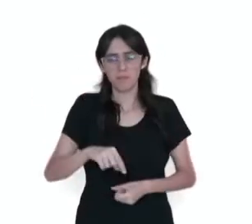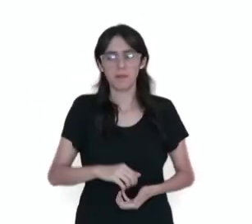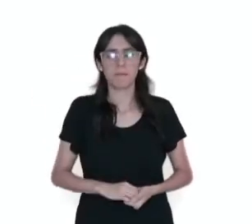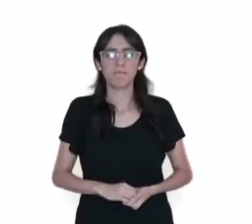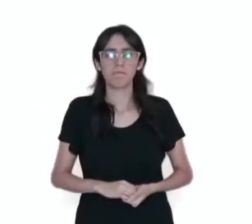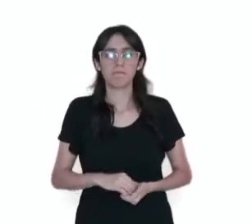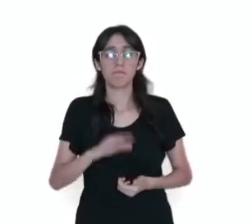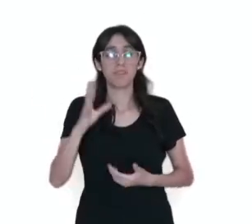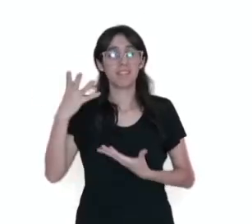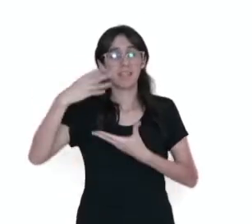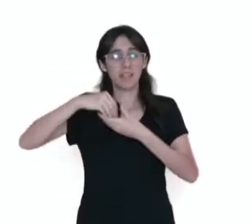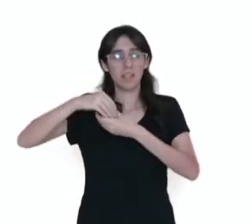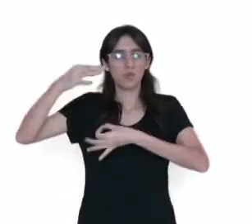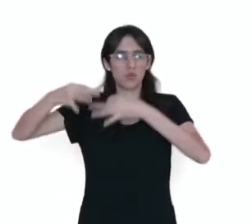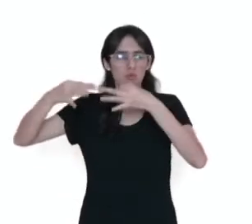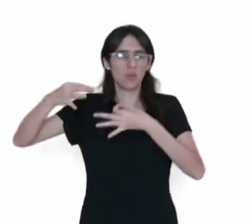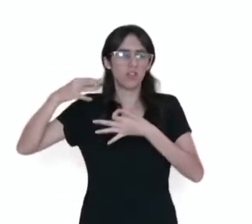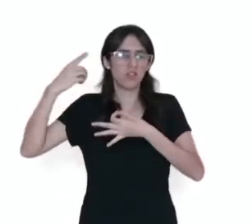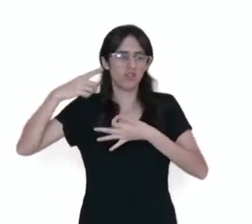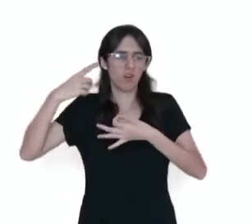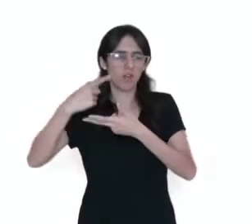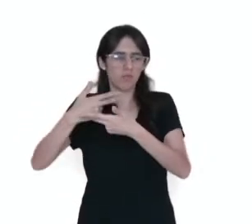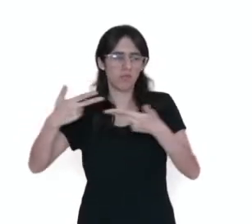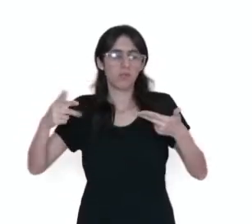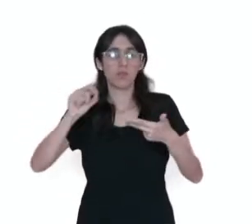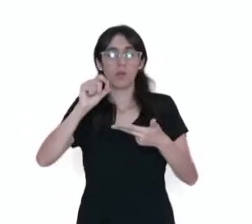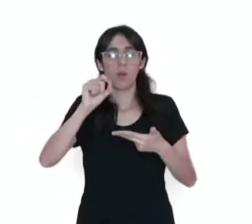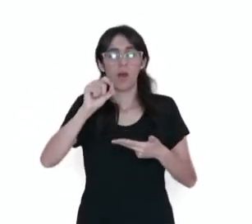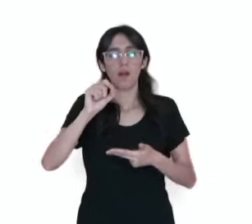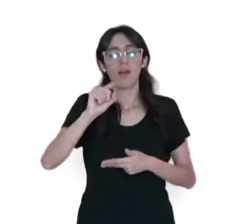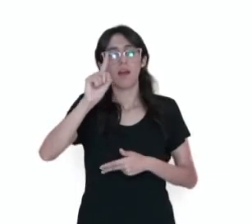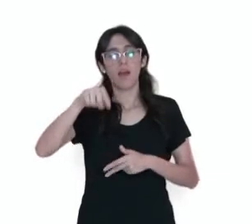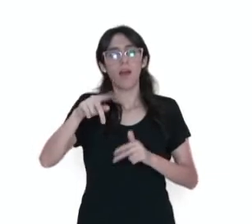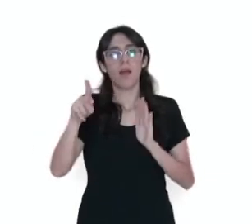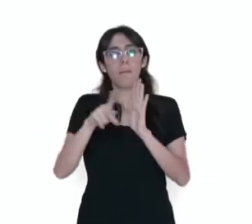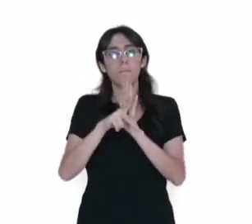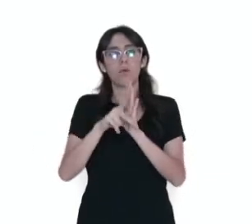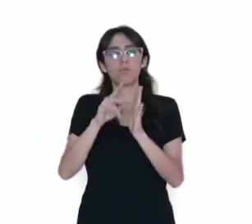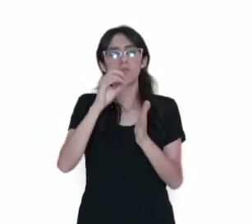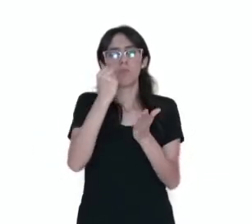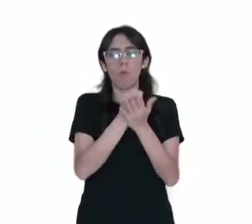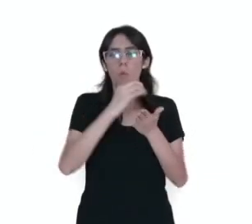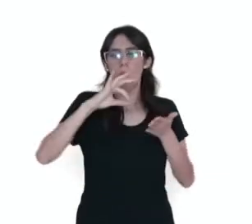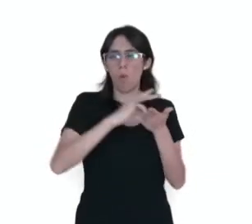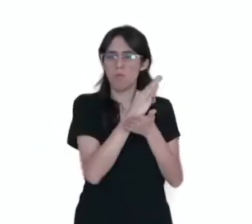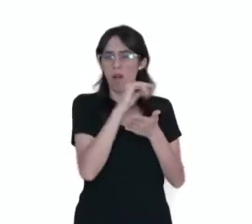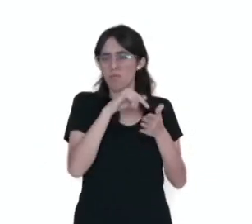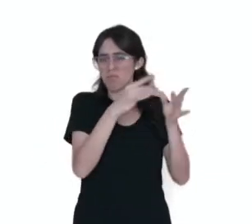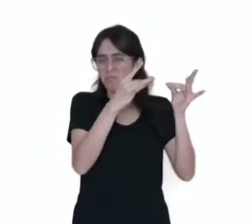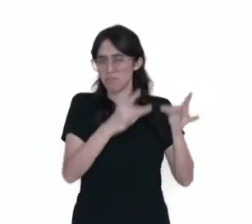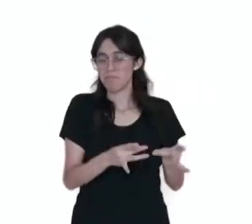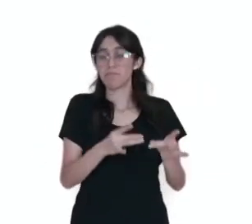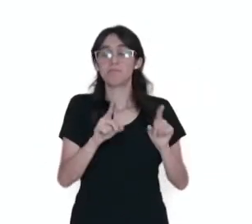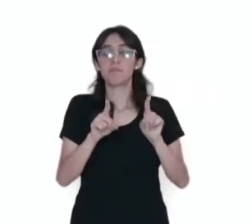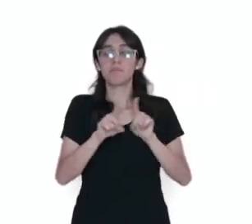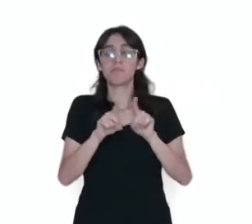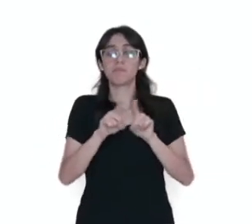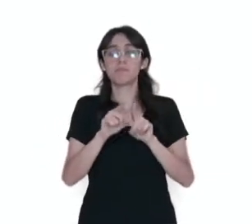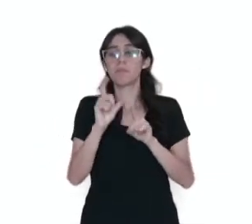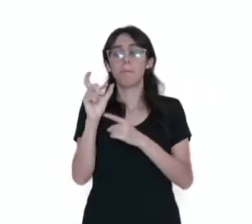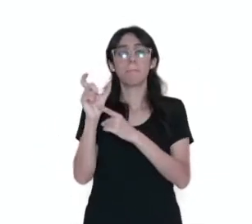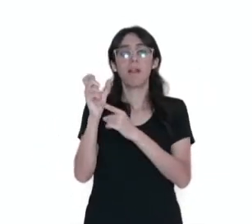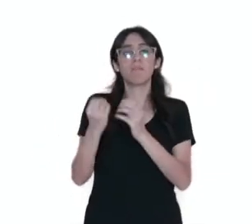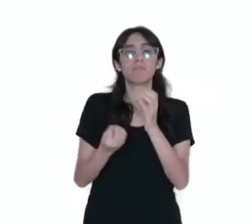para o jurídico, alteração ou aditamento realizado num contrato. E a etimologia da palavra adição vem do